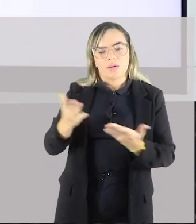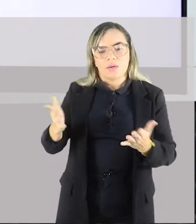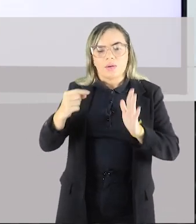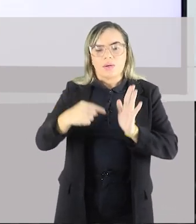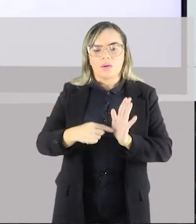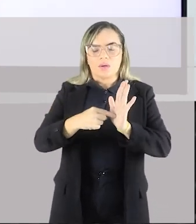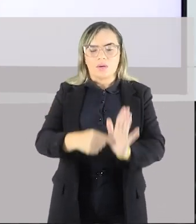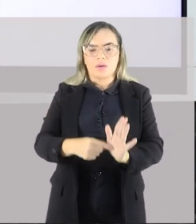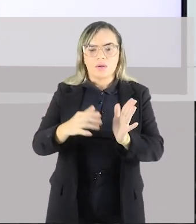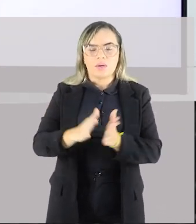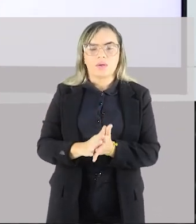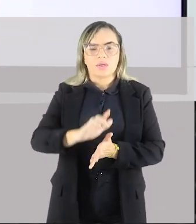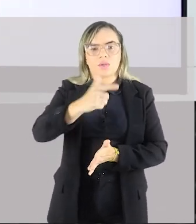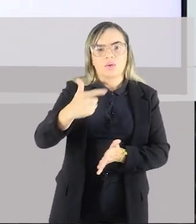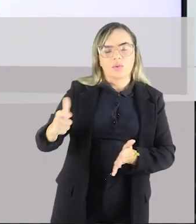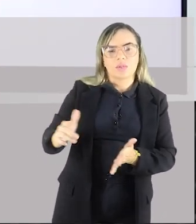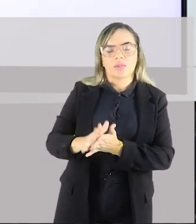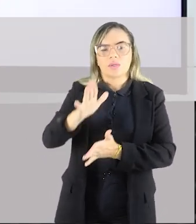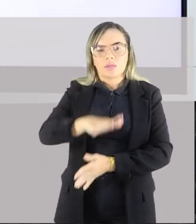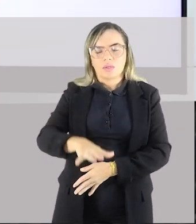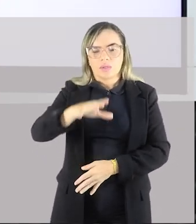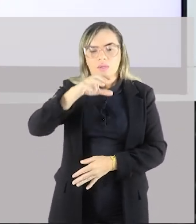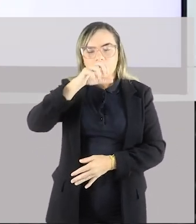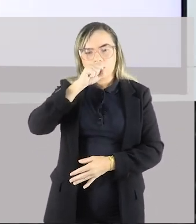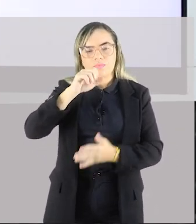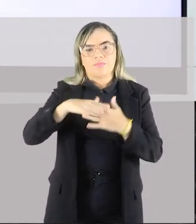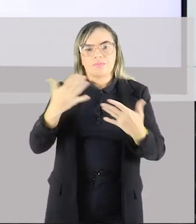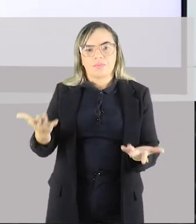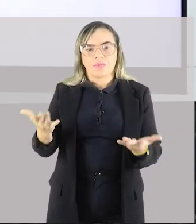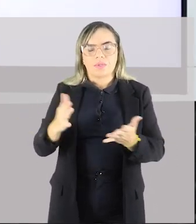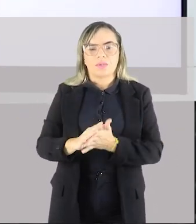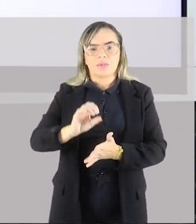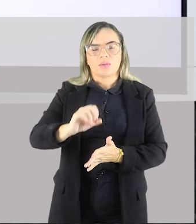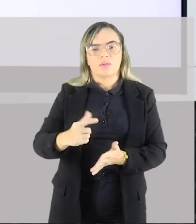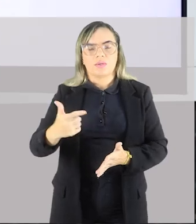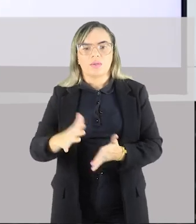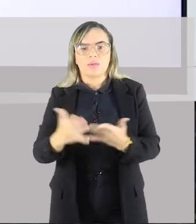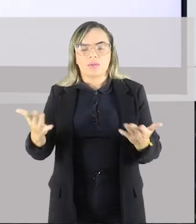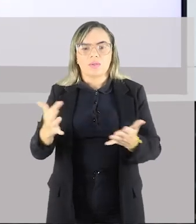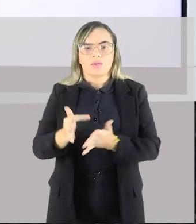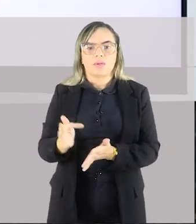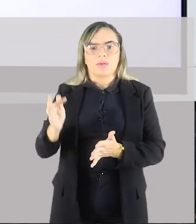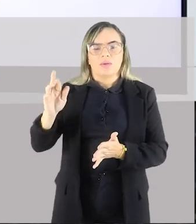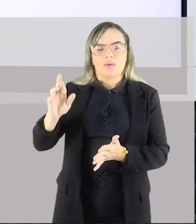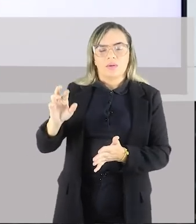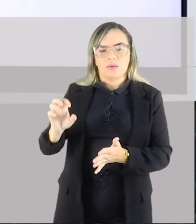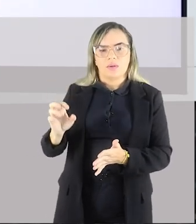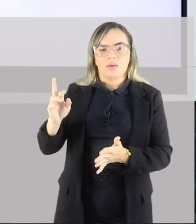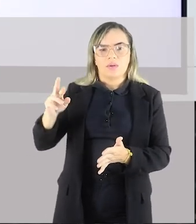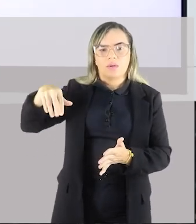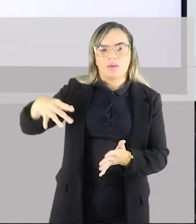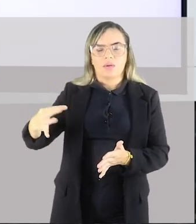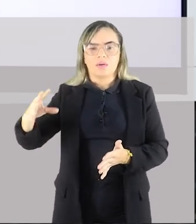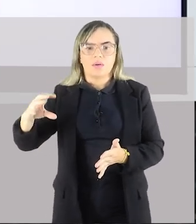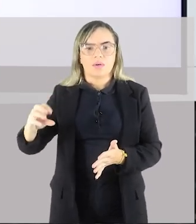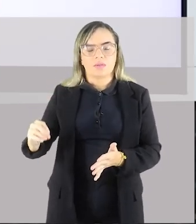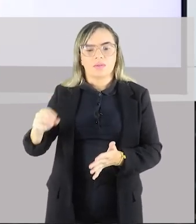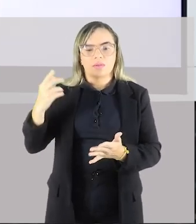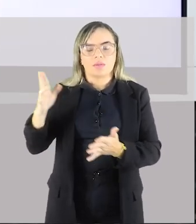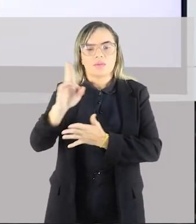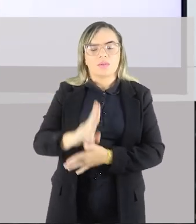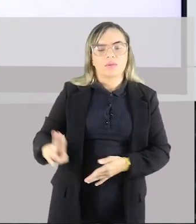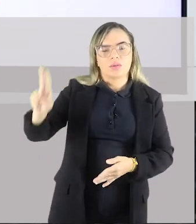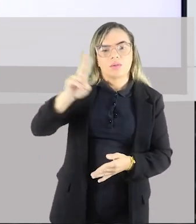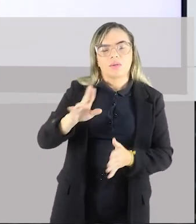as vias sem oxigênio. Essa via sem oxigênio, a gente vai chamar ela de fermentação, tá? E é muito do que a